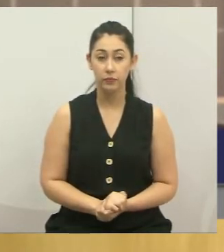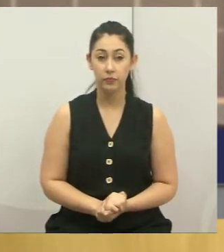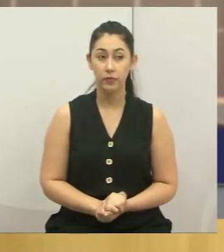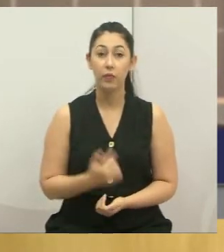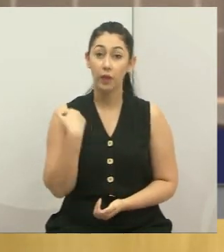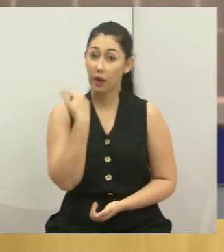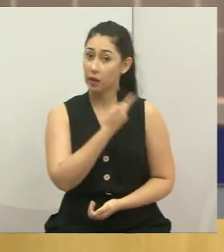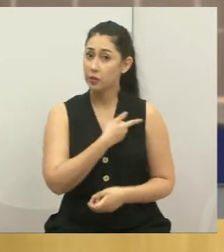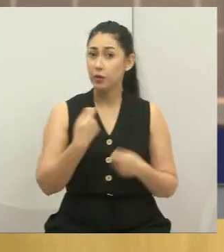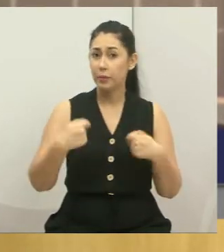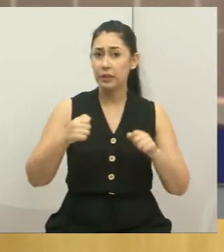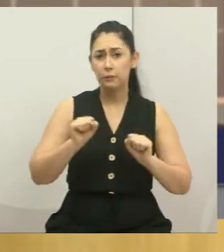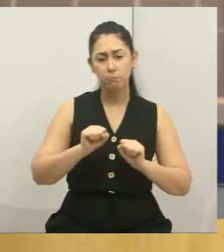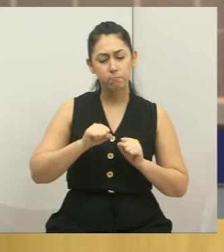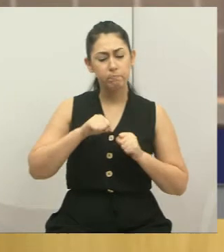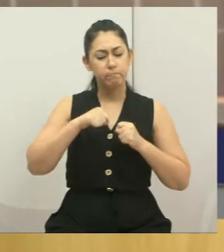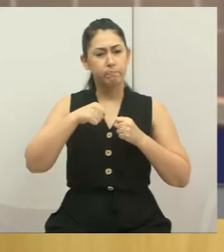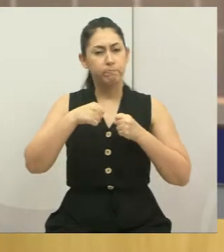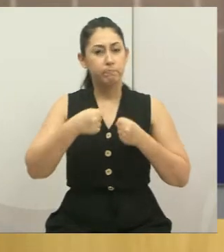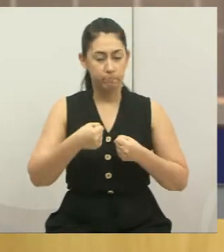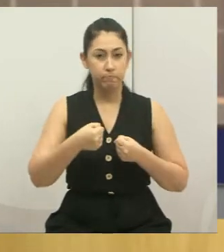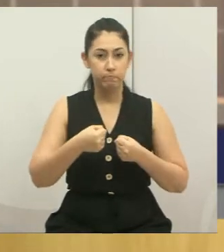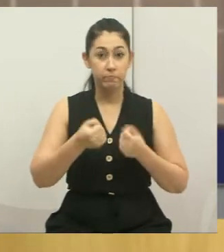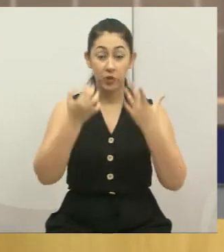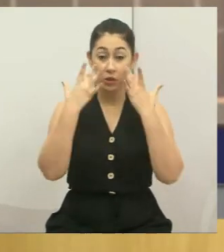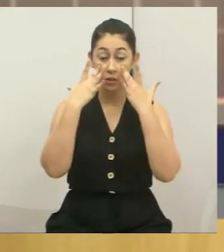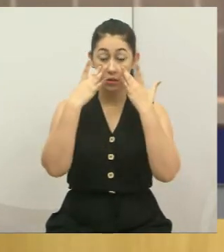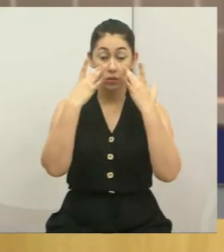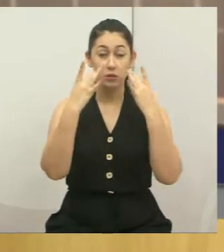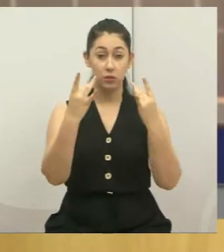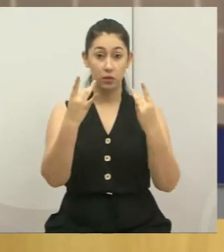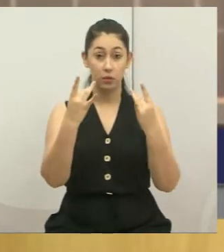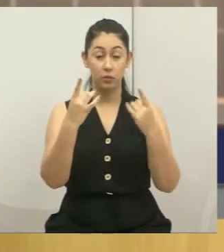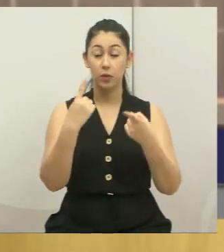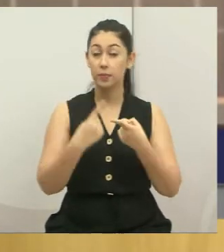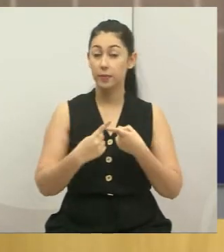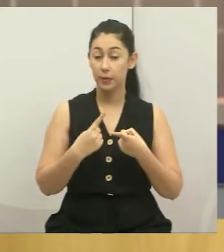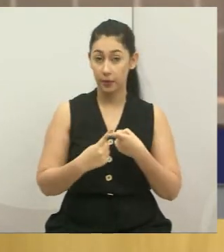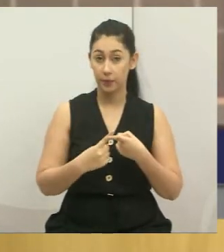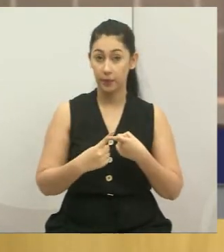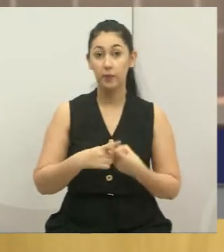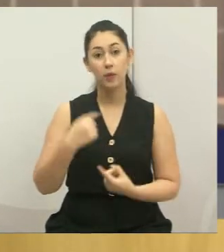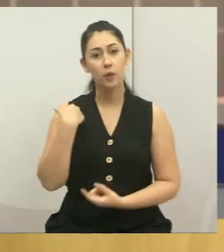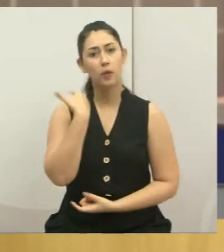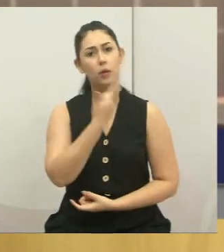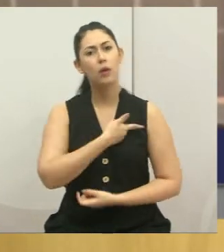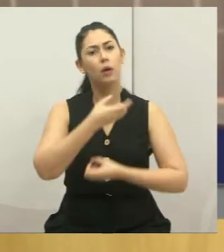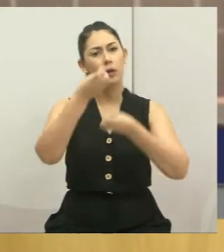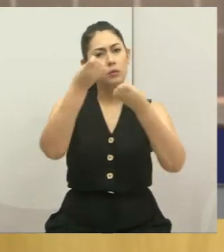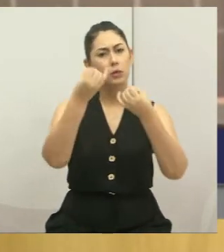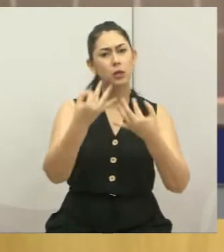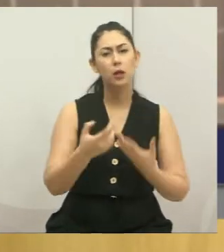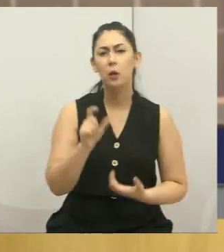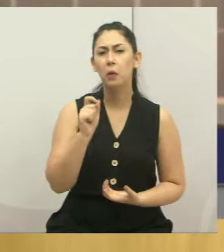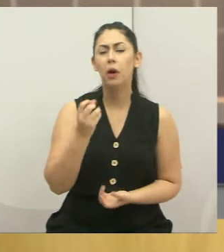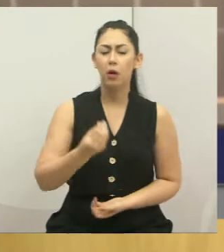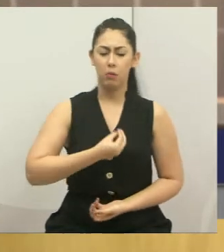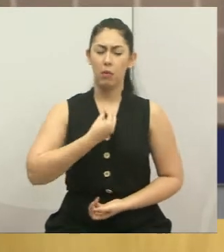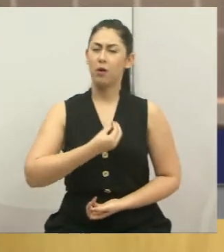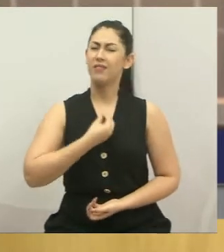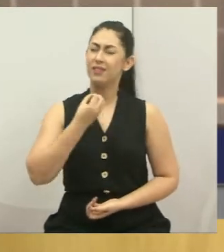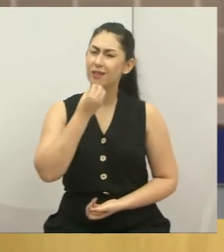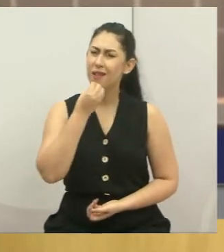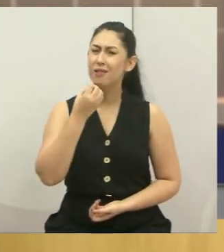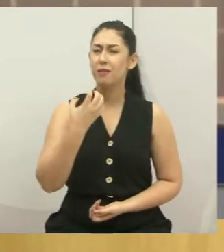nos dedicar com bastante atenção, porque nós estamos falando de qualidade de vida,